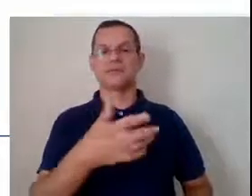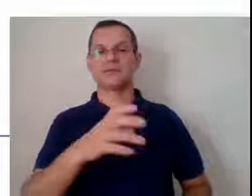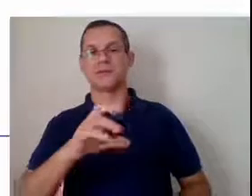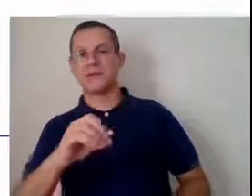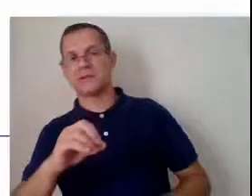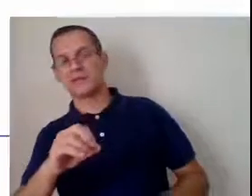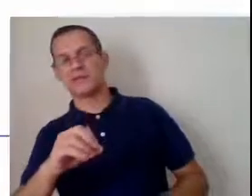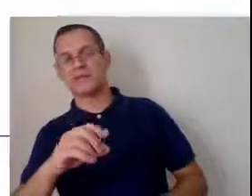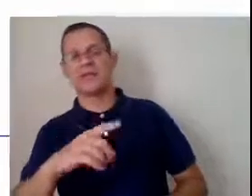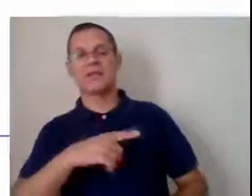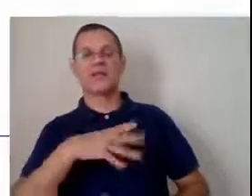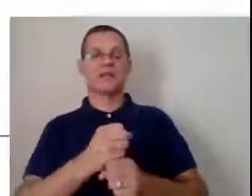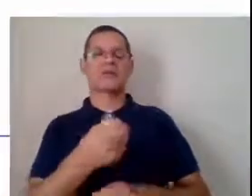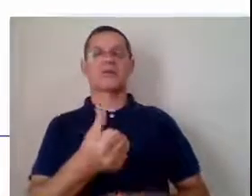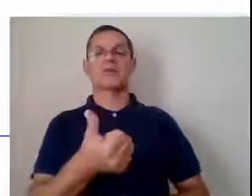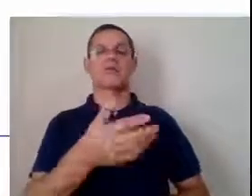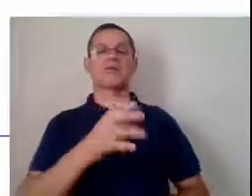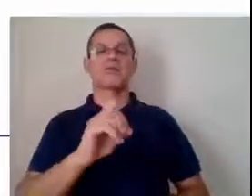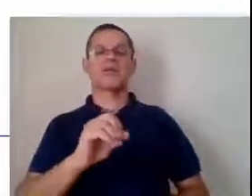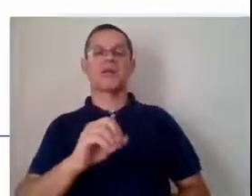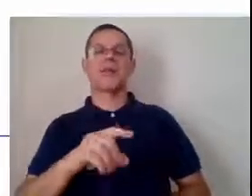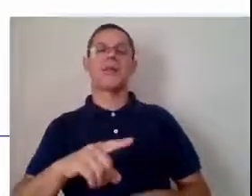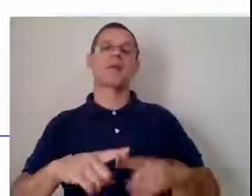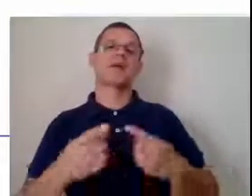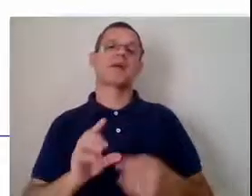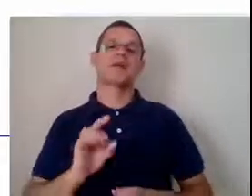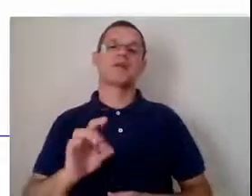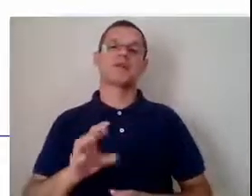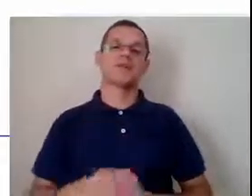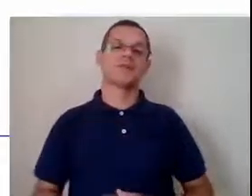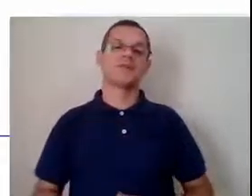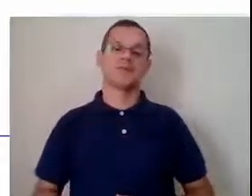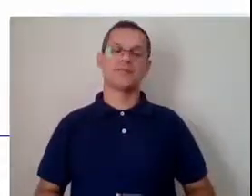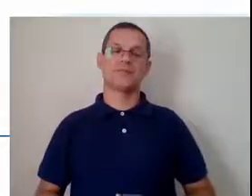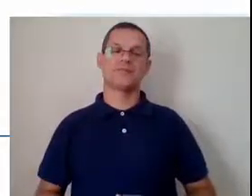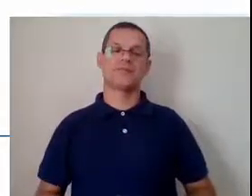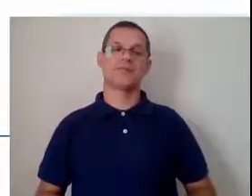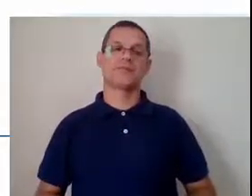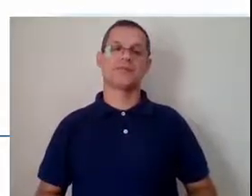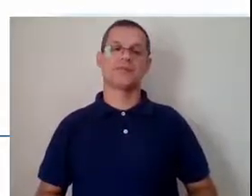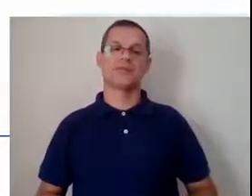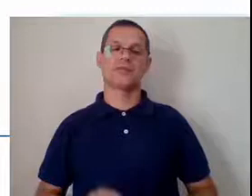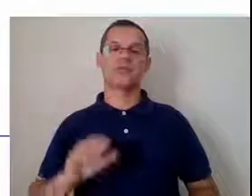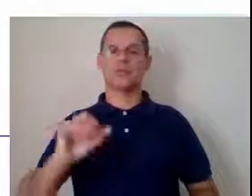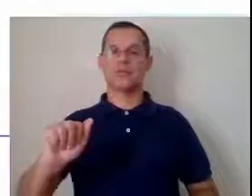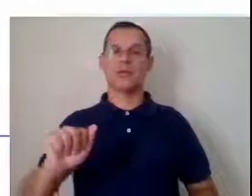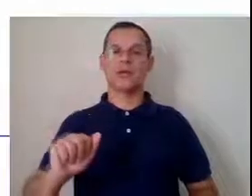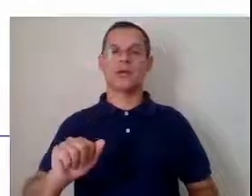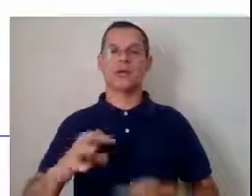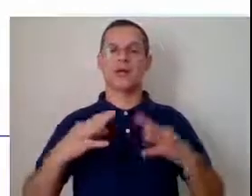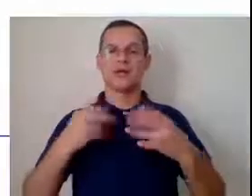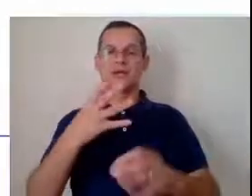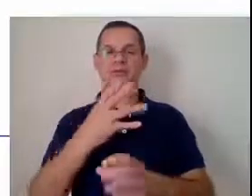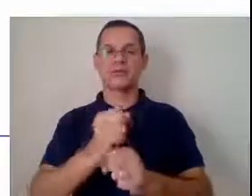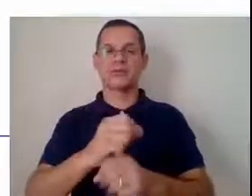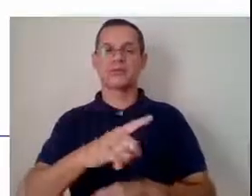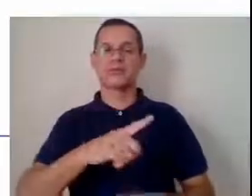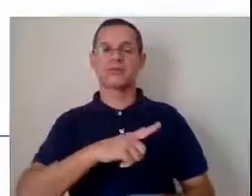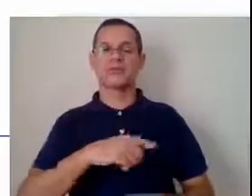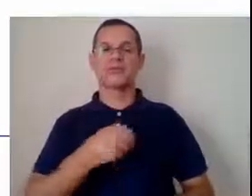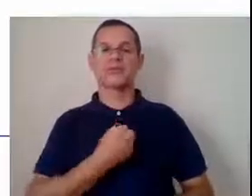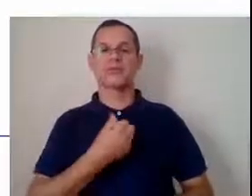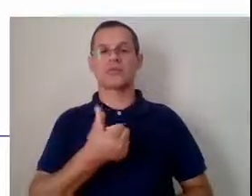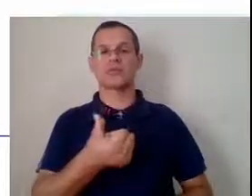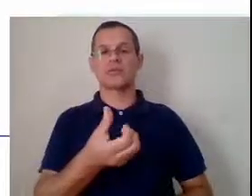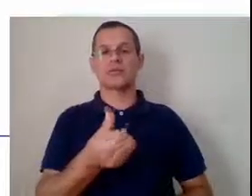ao cálculo de 60, que é apenas A. Depois de todos os cálculos, nós ficamos com o número